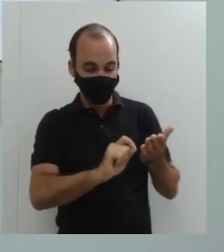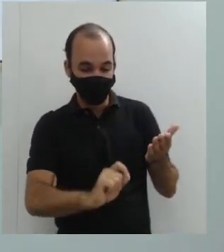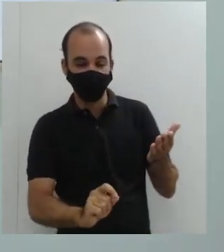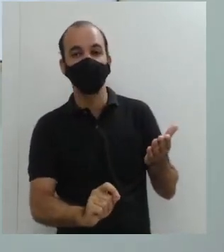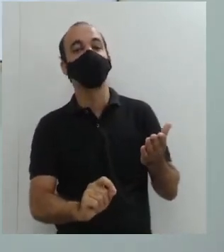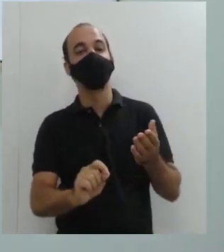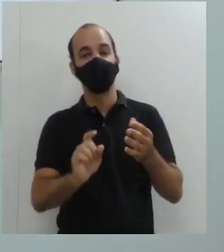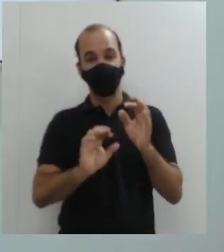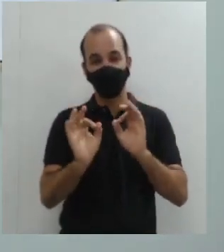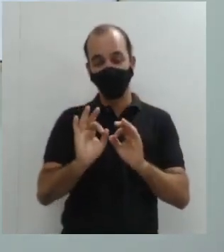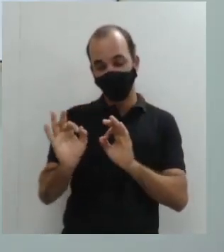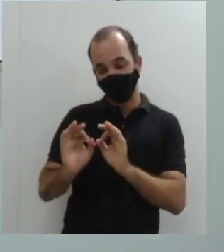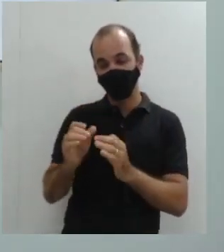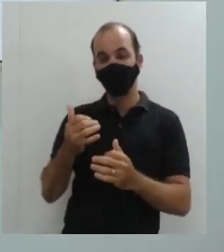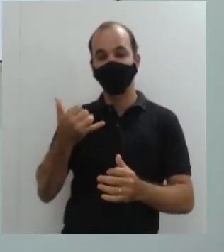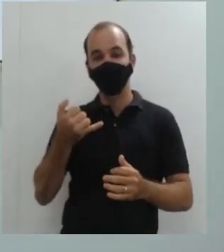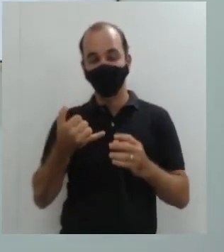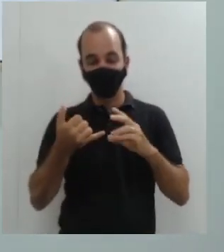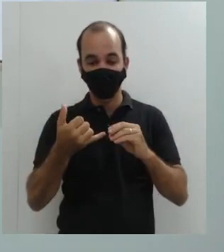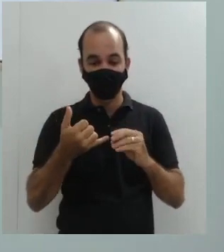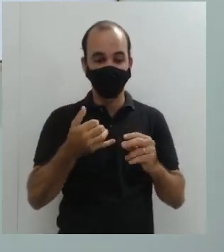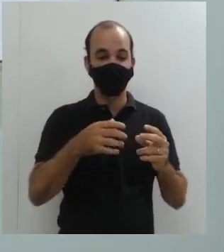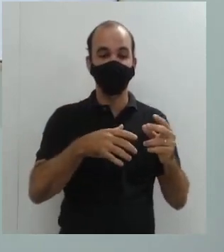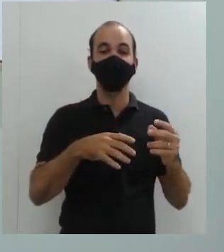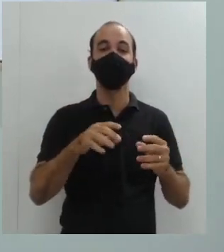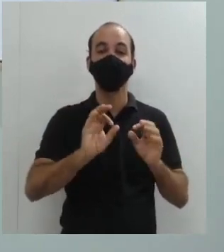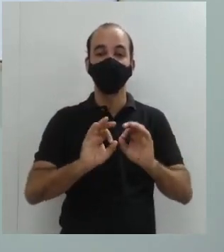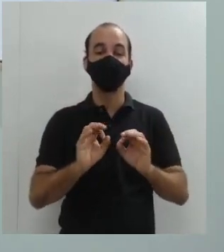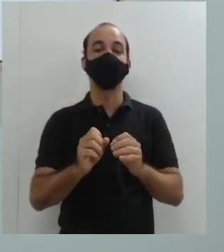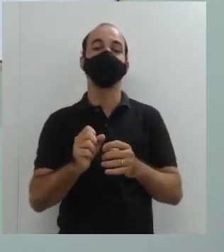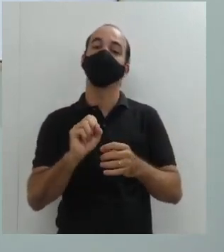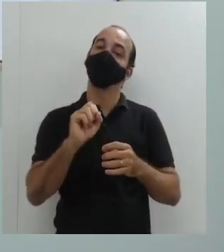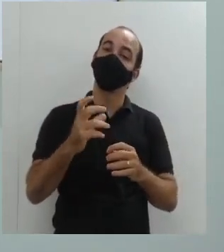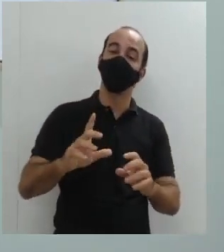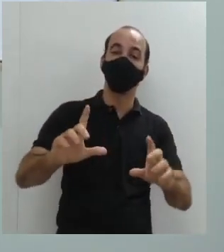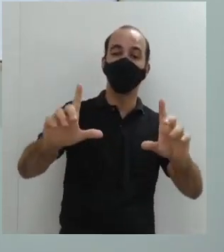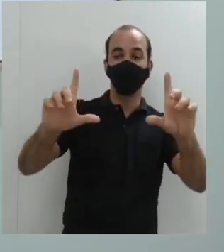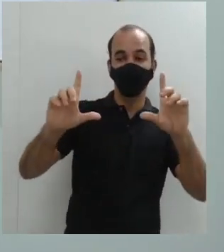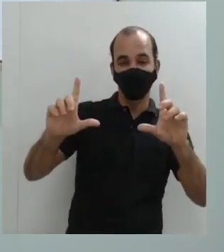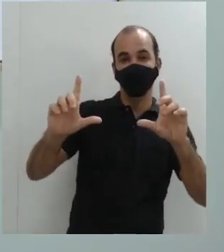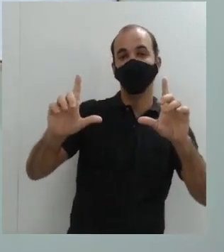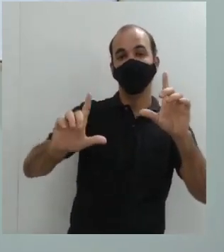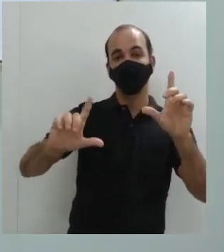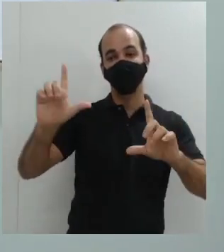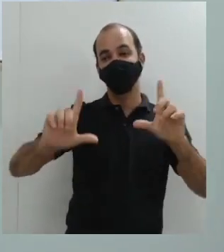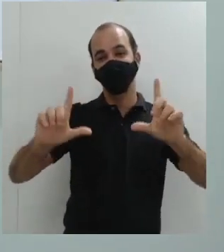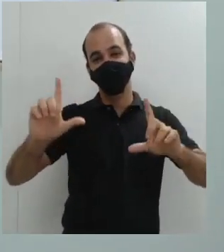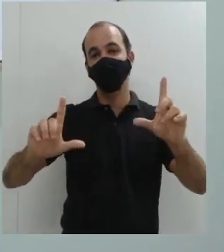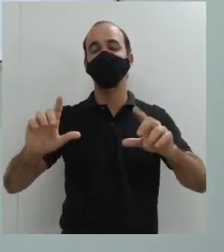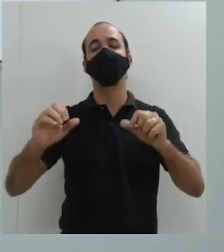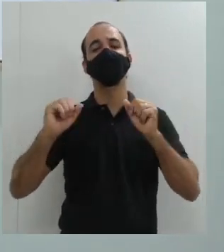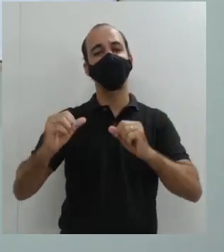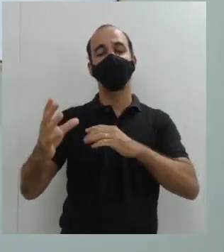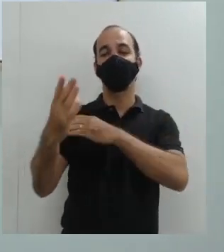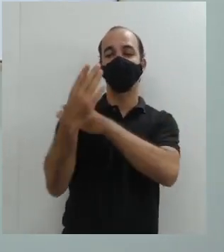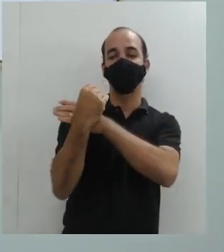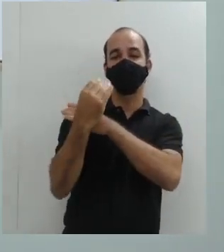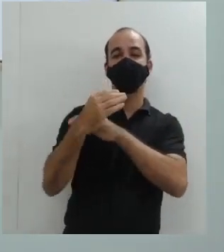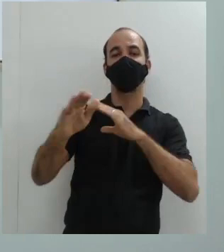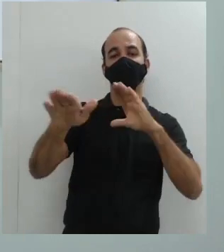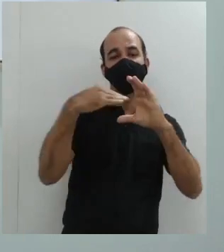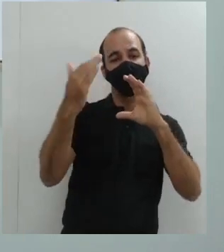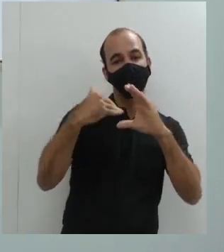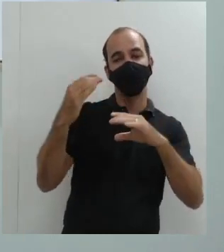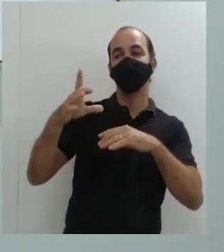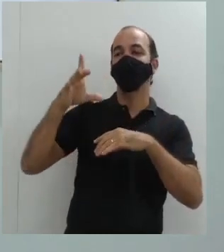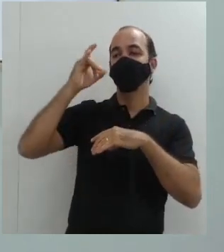canetinha, anota tudo. Se você está pela TV, fica com o celular para tirar foto da telinha e mandar para a gente quando você tiver dúvida,